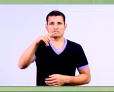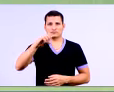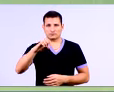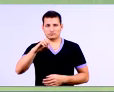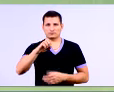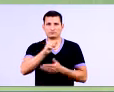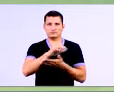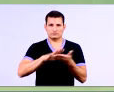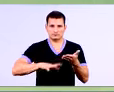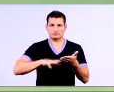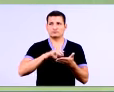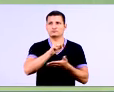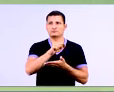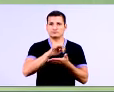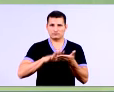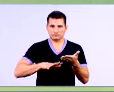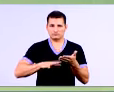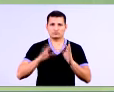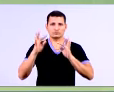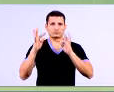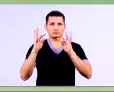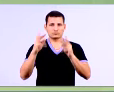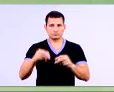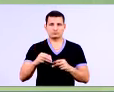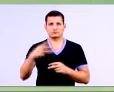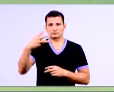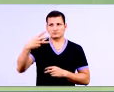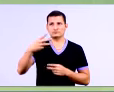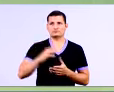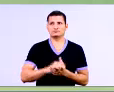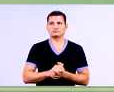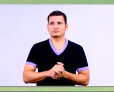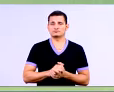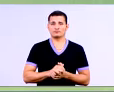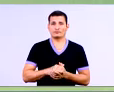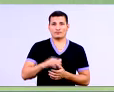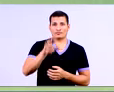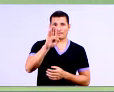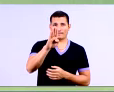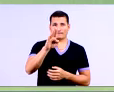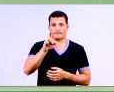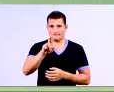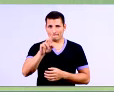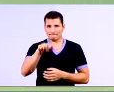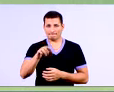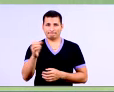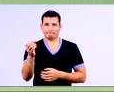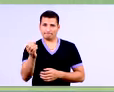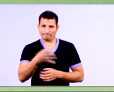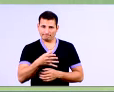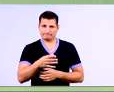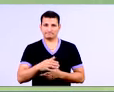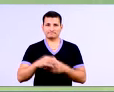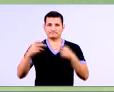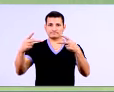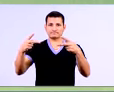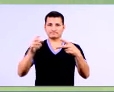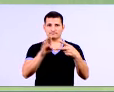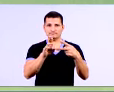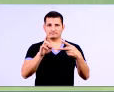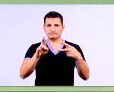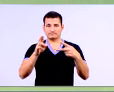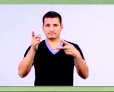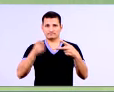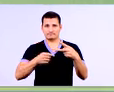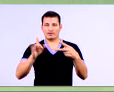texto. O BR, que é uma novidade aqui nessa tela, ele é um